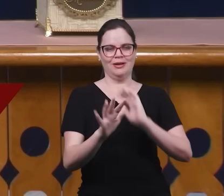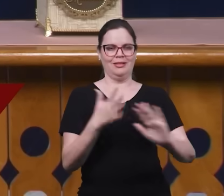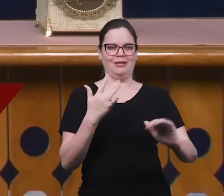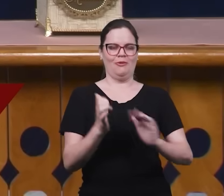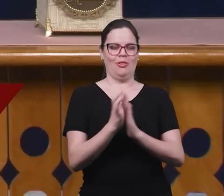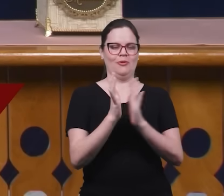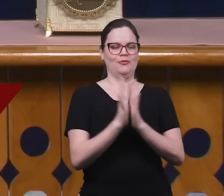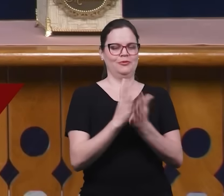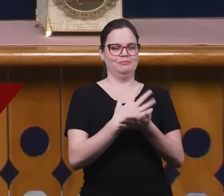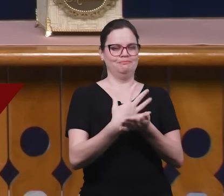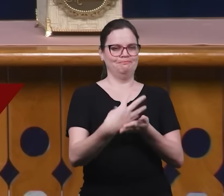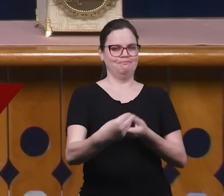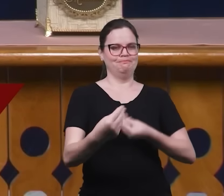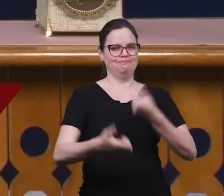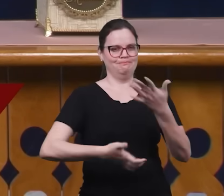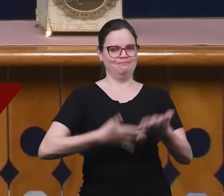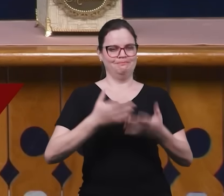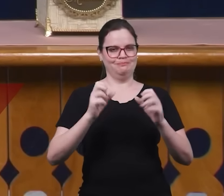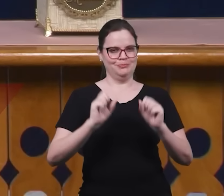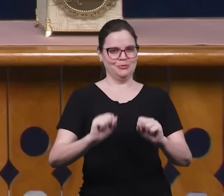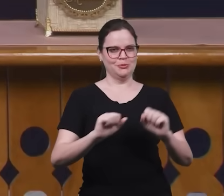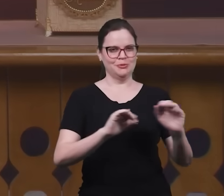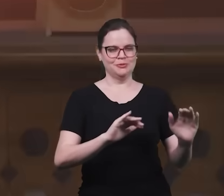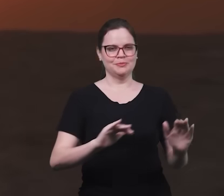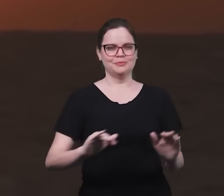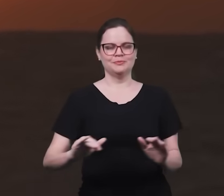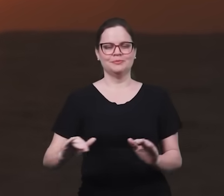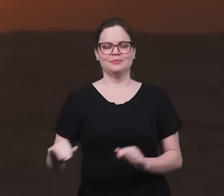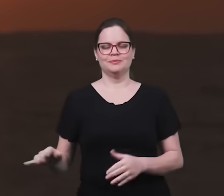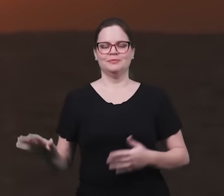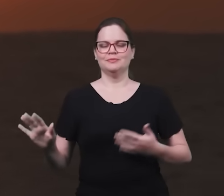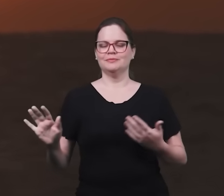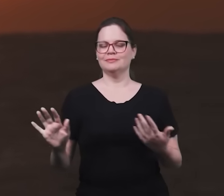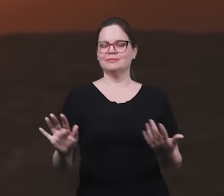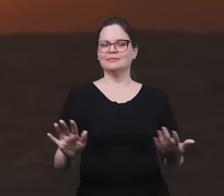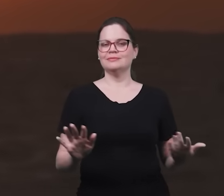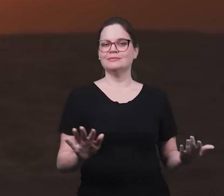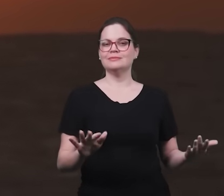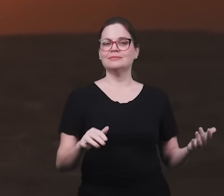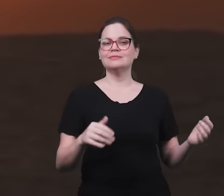de um louvor de clamor ao nosso Deus.